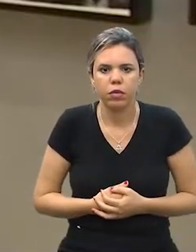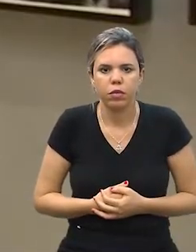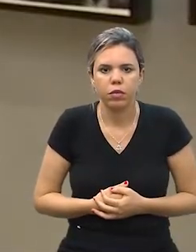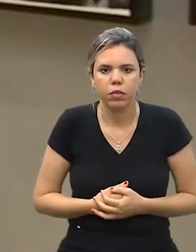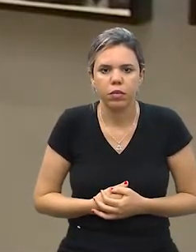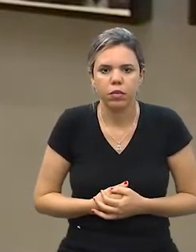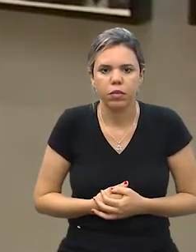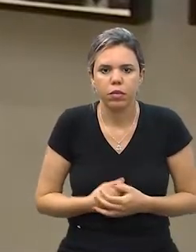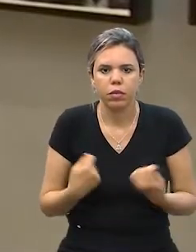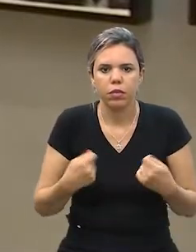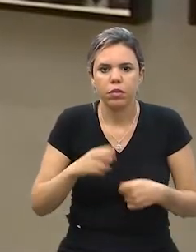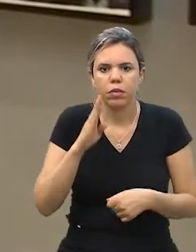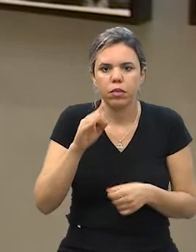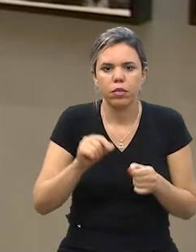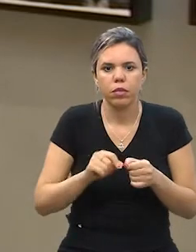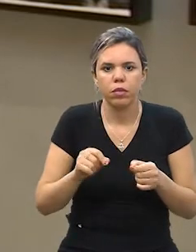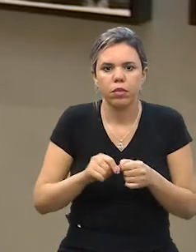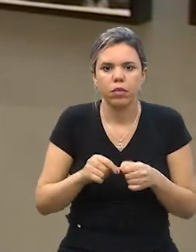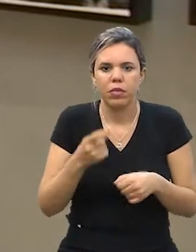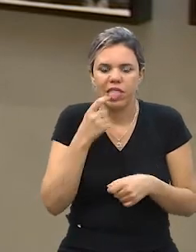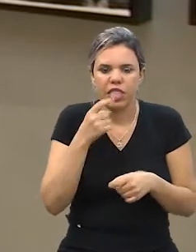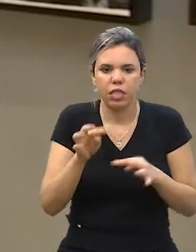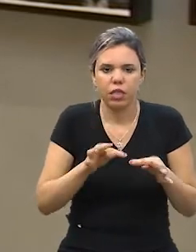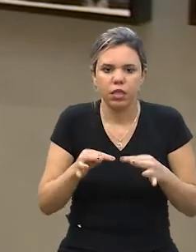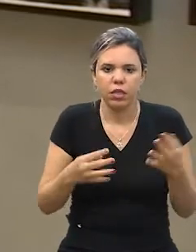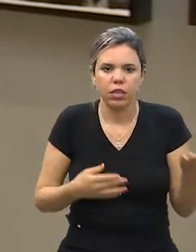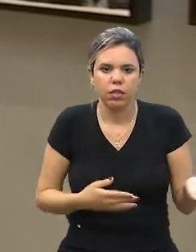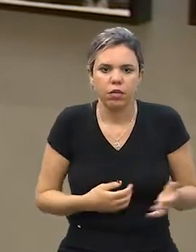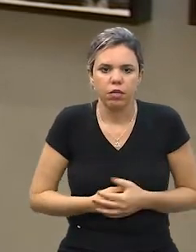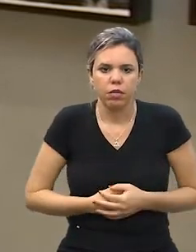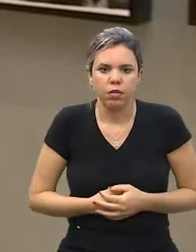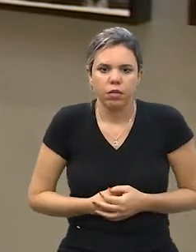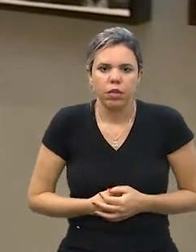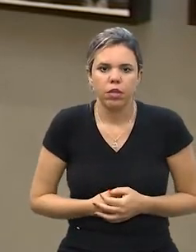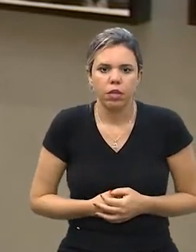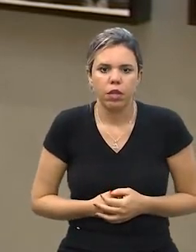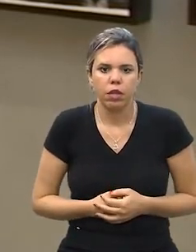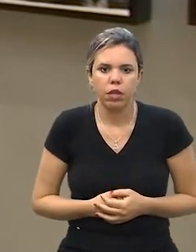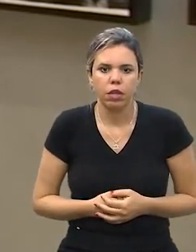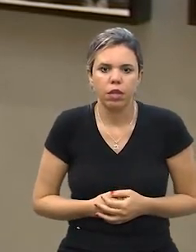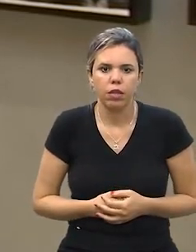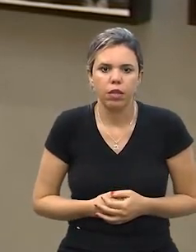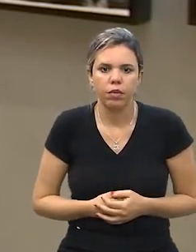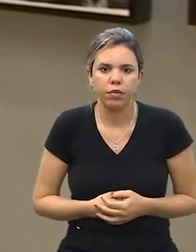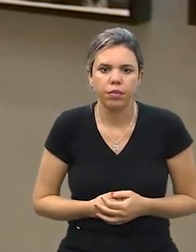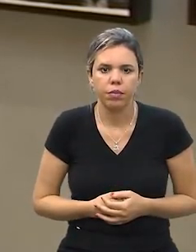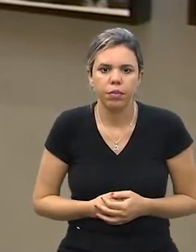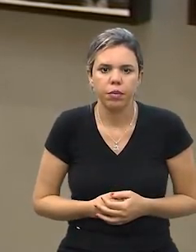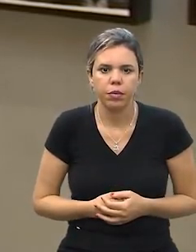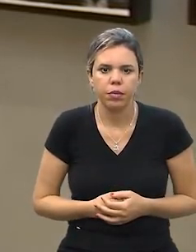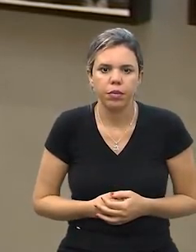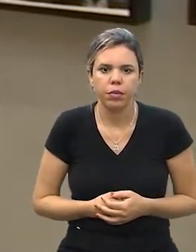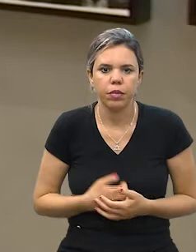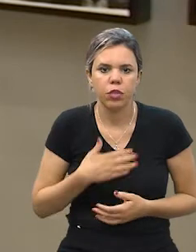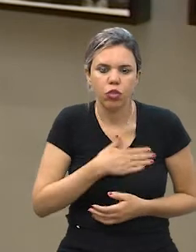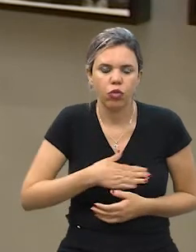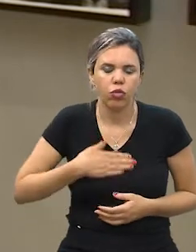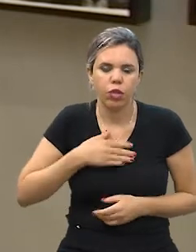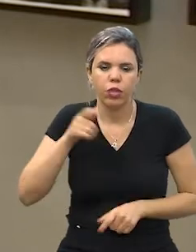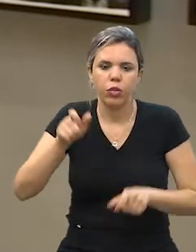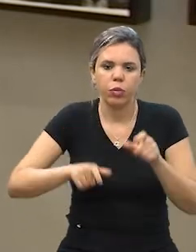Os principais desafios da odontologia são, sem dúvida, gostar de